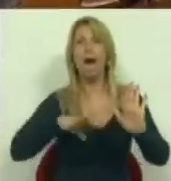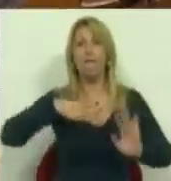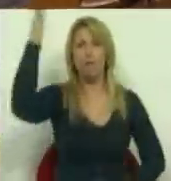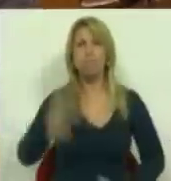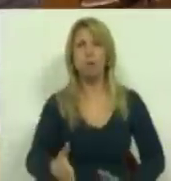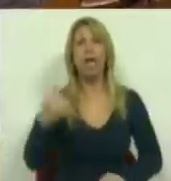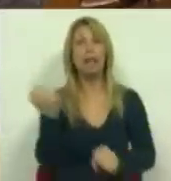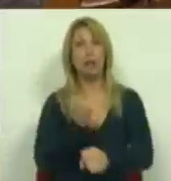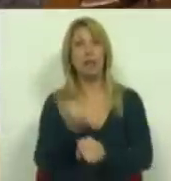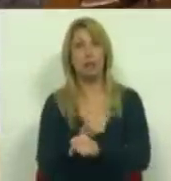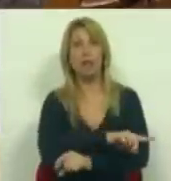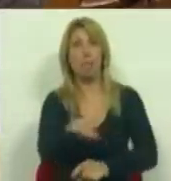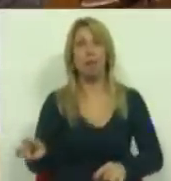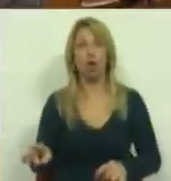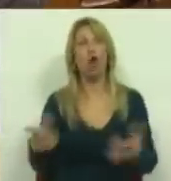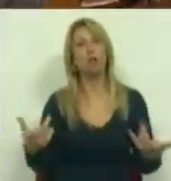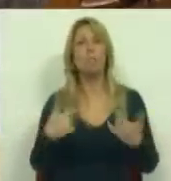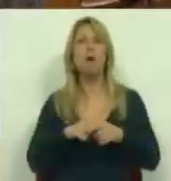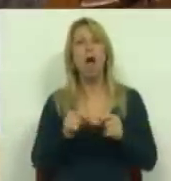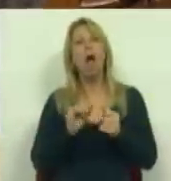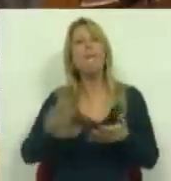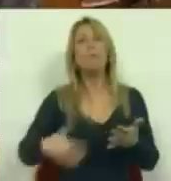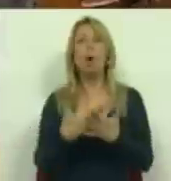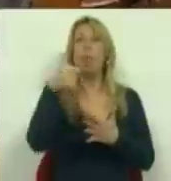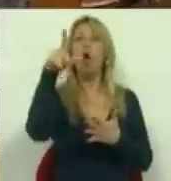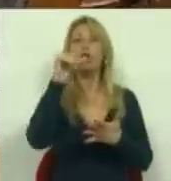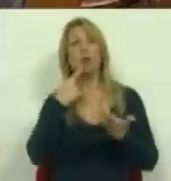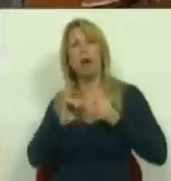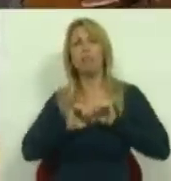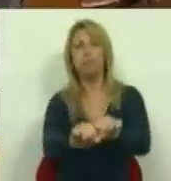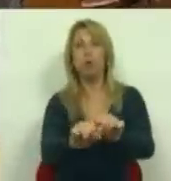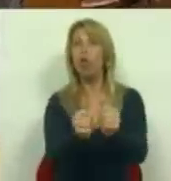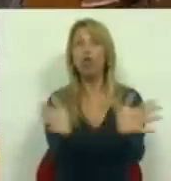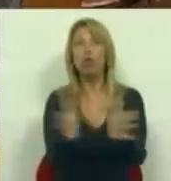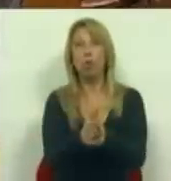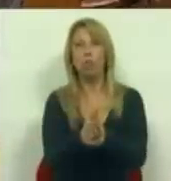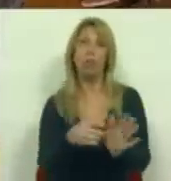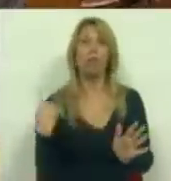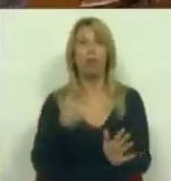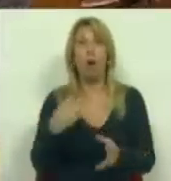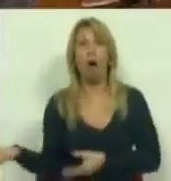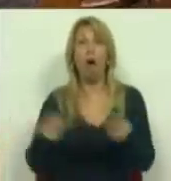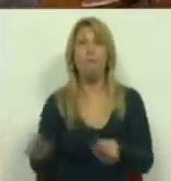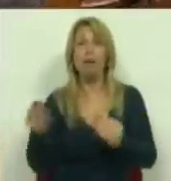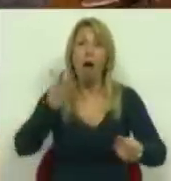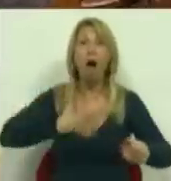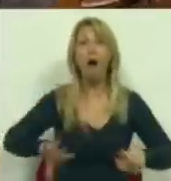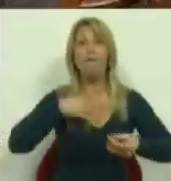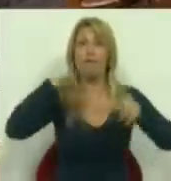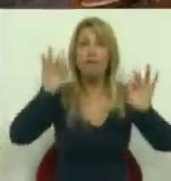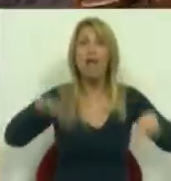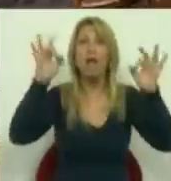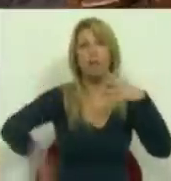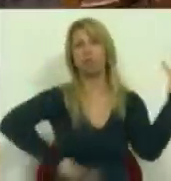trabalha, rejeitou todas as propostas do Bloco de Esquerda que apresentámos para impedir o regabof da engenharia financeira.